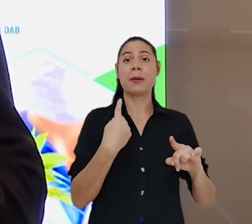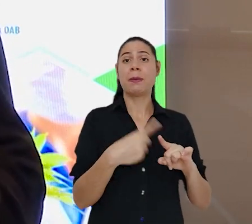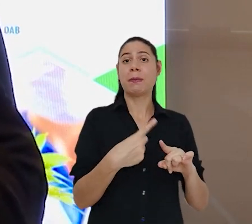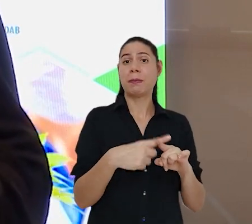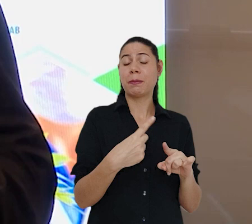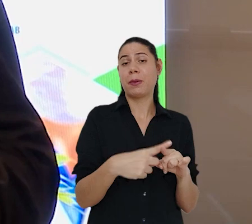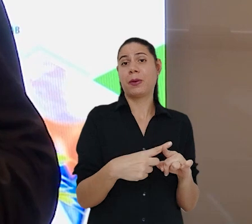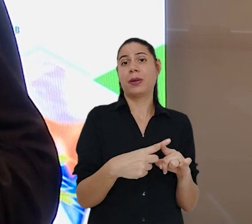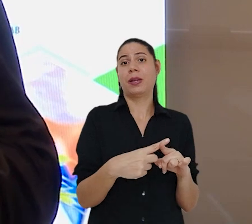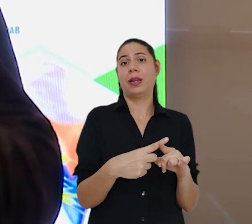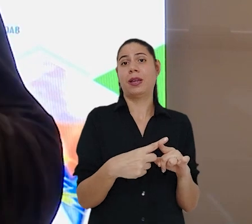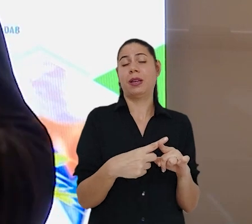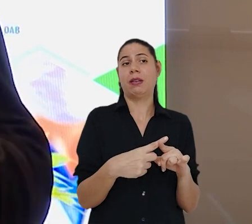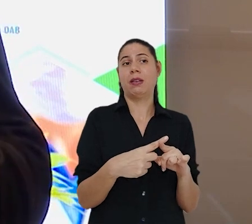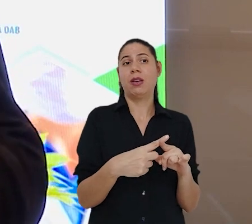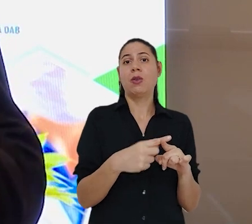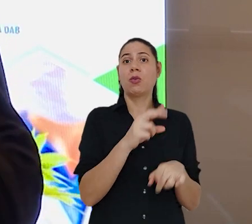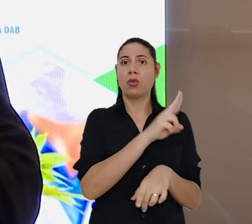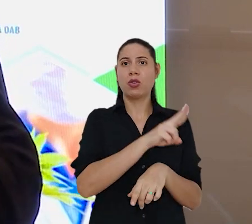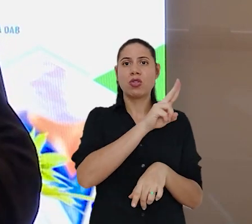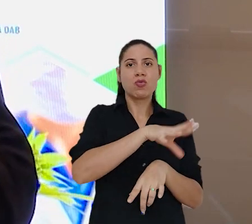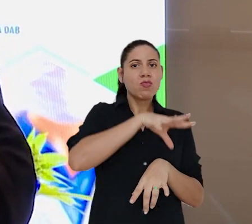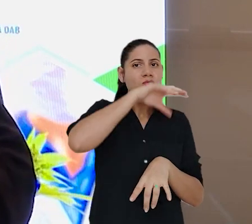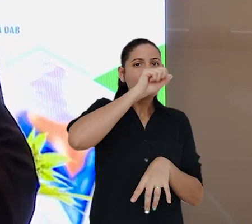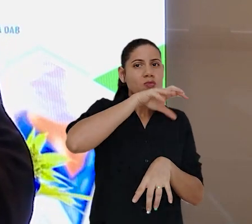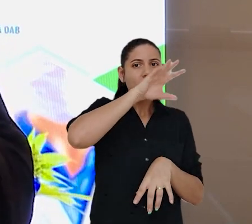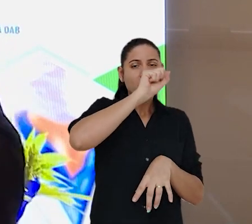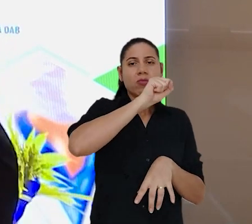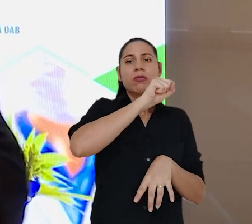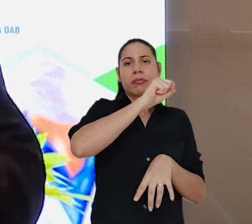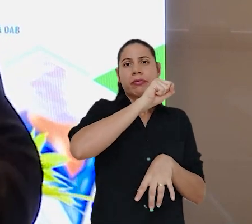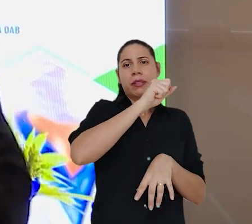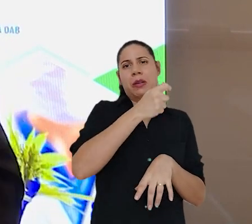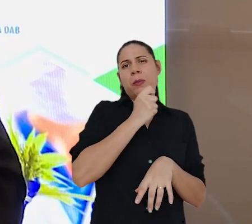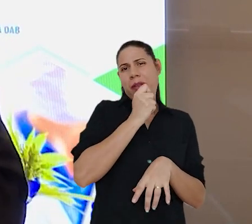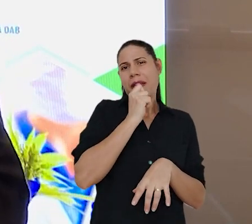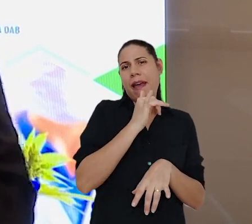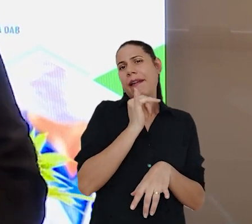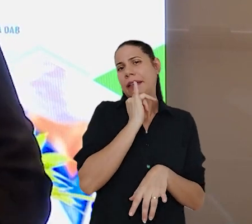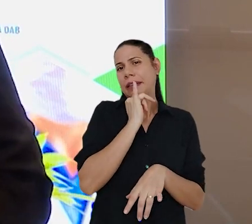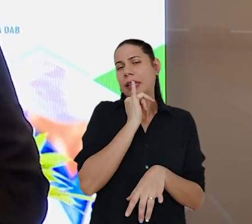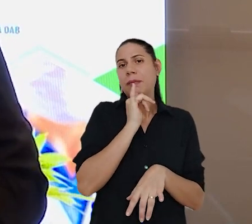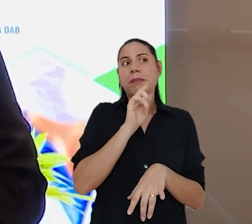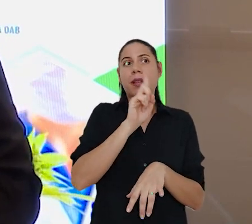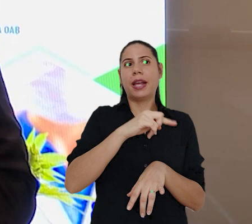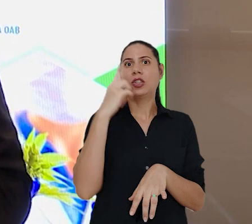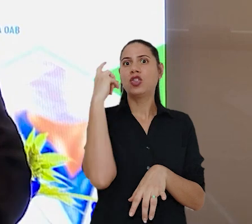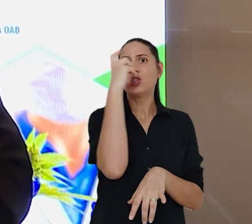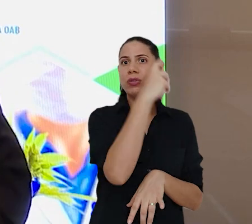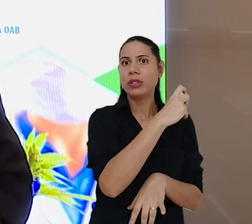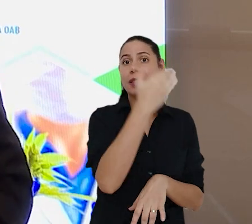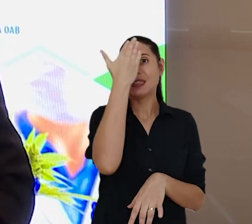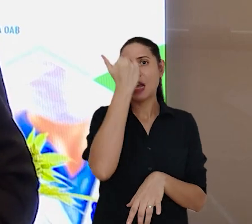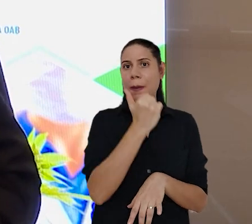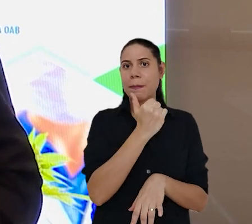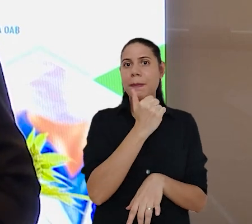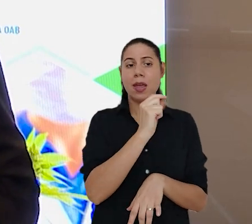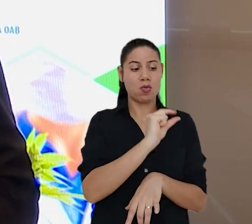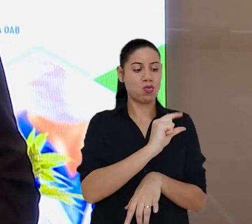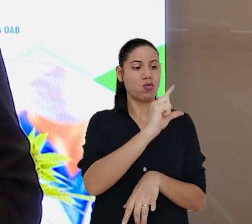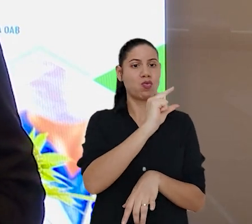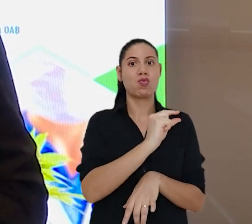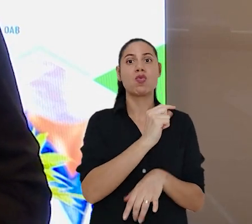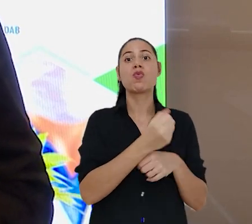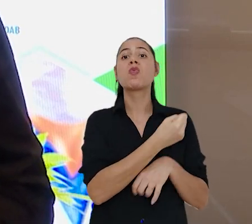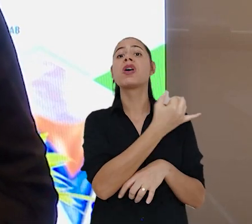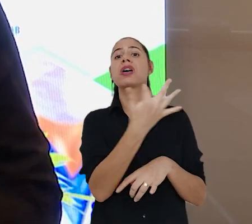quando você faz o uso inalatório da planta em formas de cigarro, é muito difícil você dosar, né, o quanto